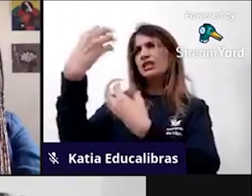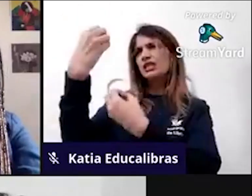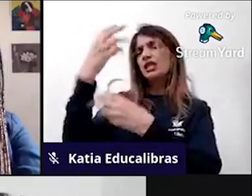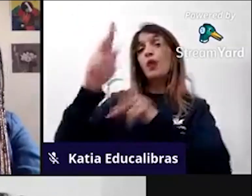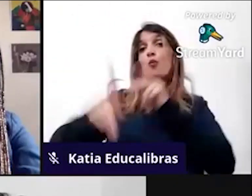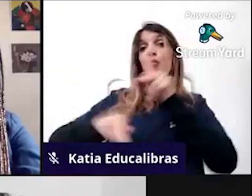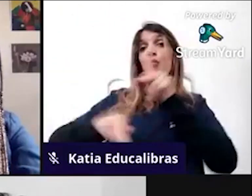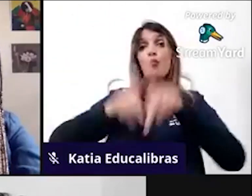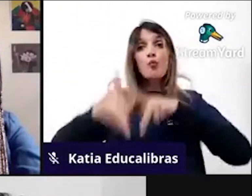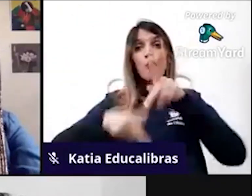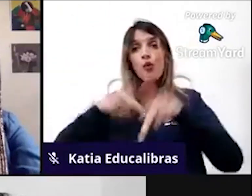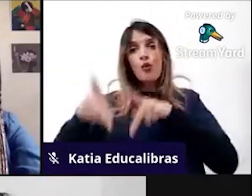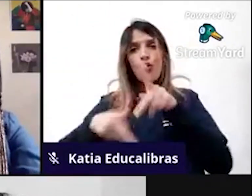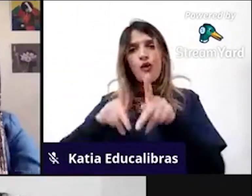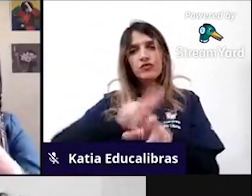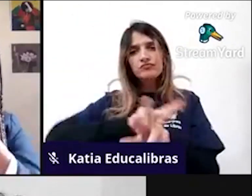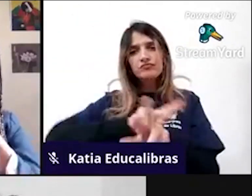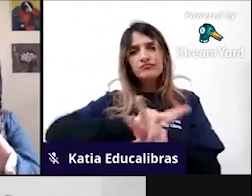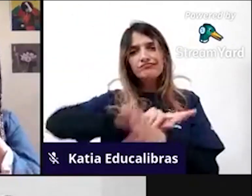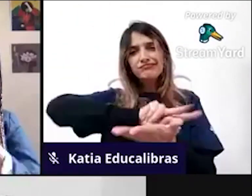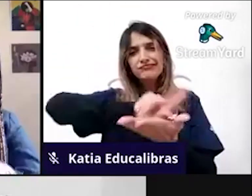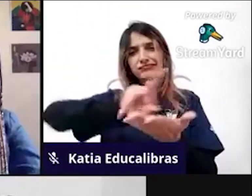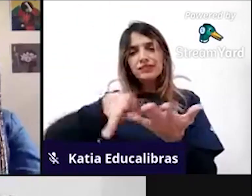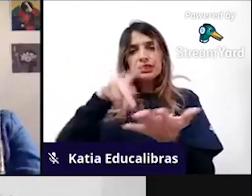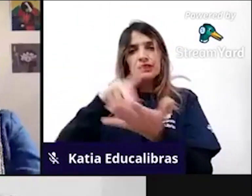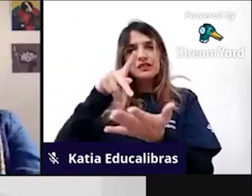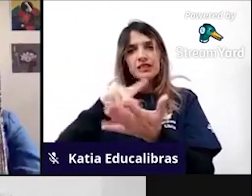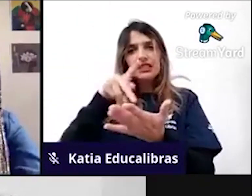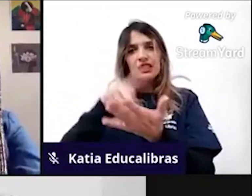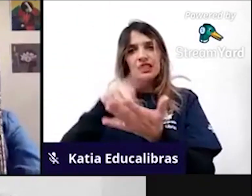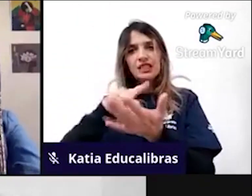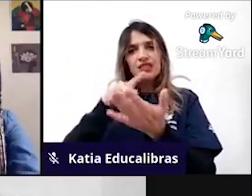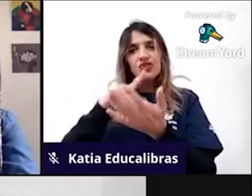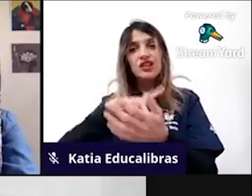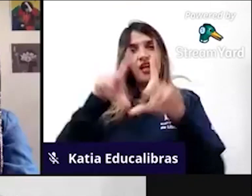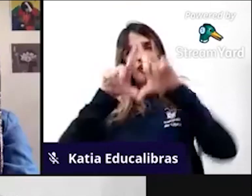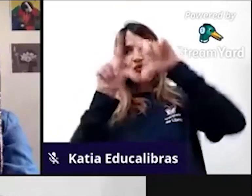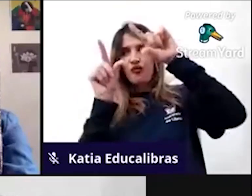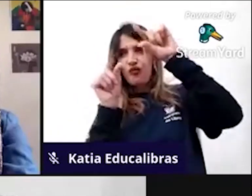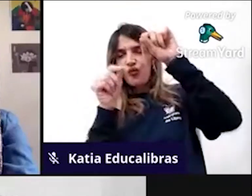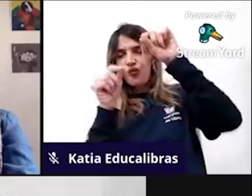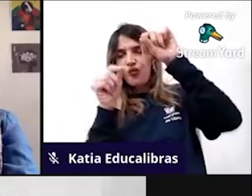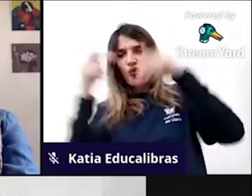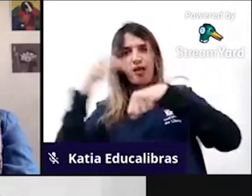a verdade que escondeste nas folhas e nas cavidades das pedras.